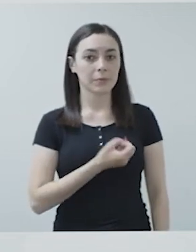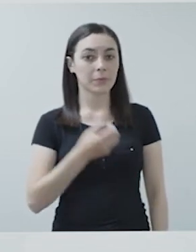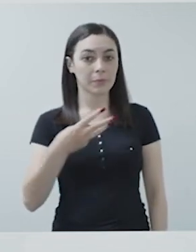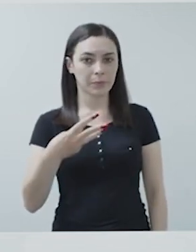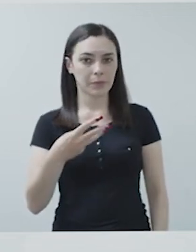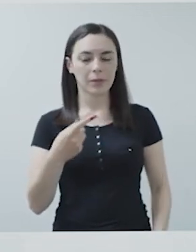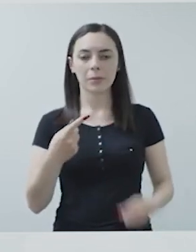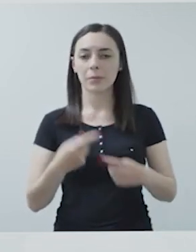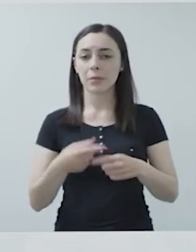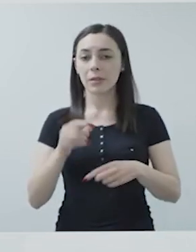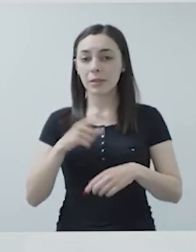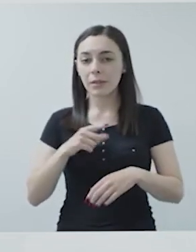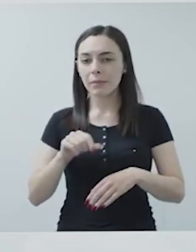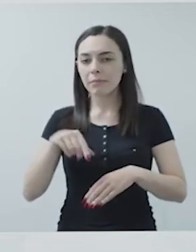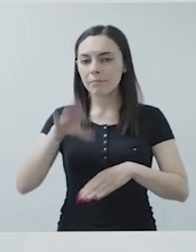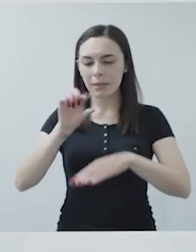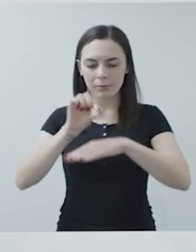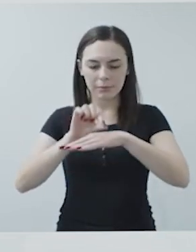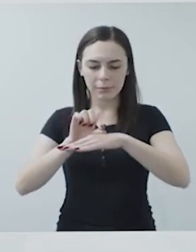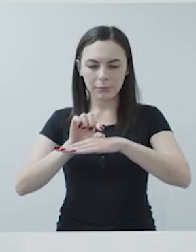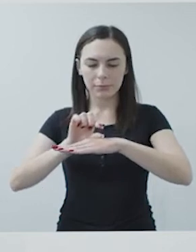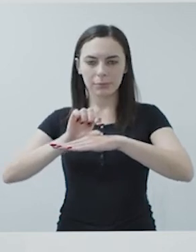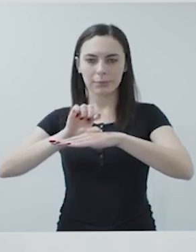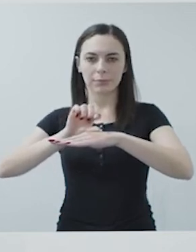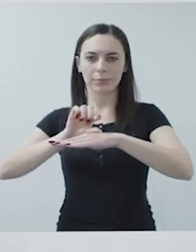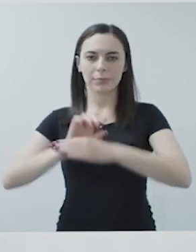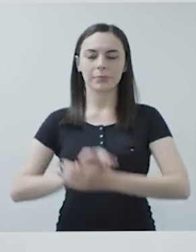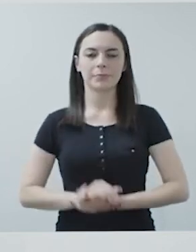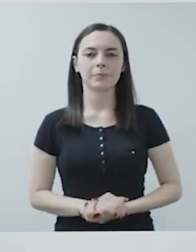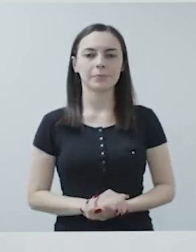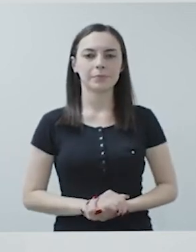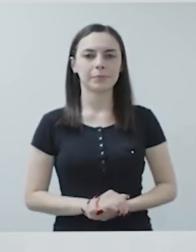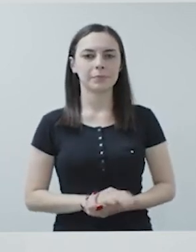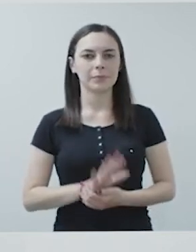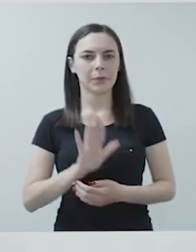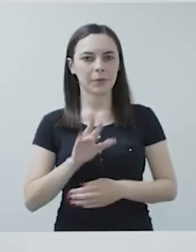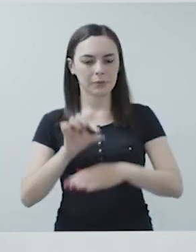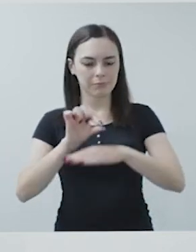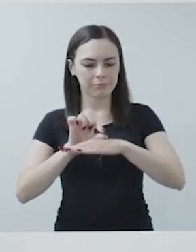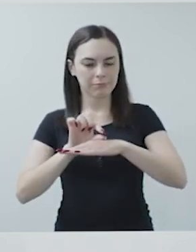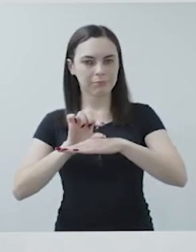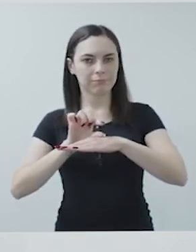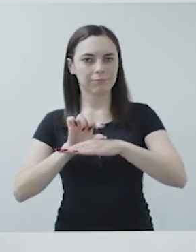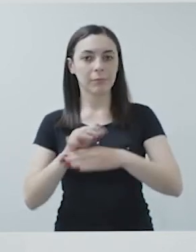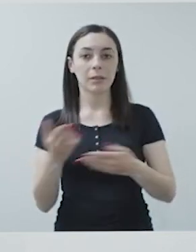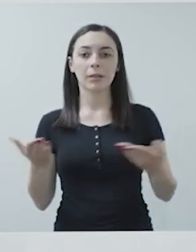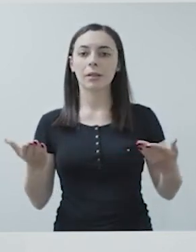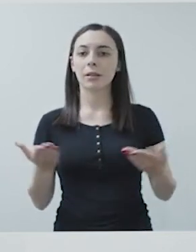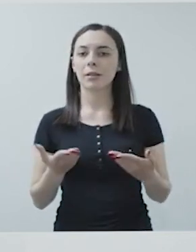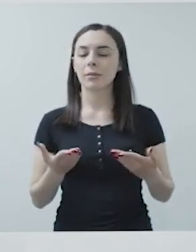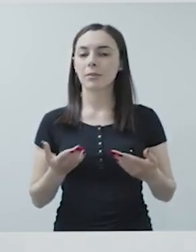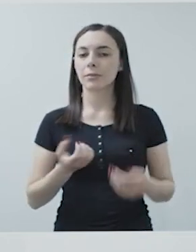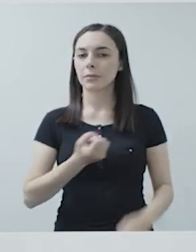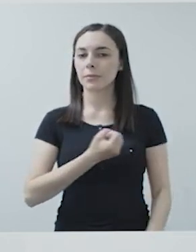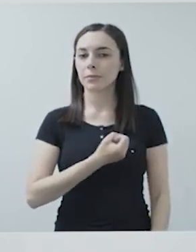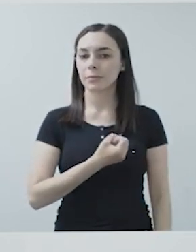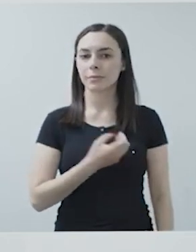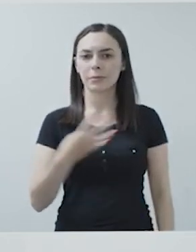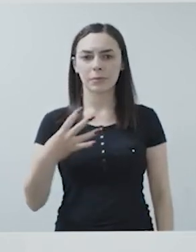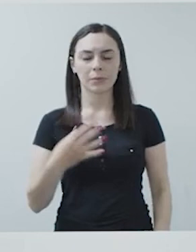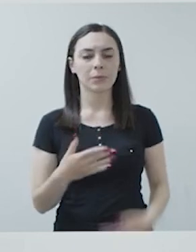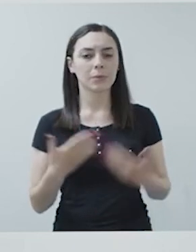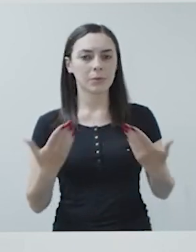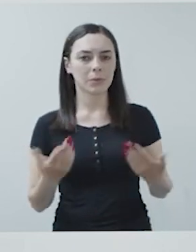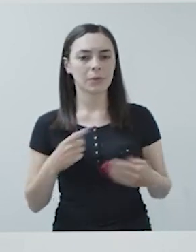coloquei um pouco mais de líquido dentro. Então, encheu mais um pouco. E agora nós colocamos mais